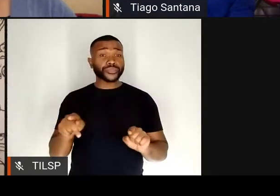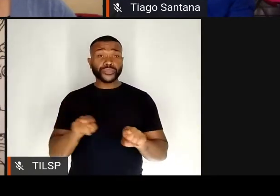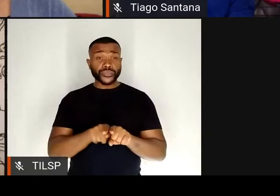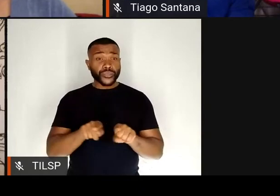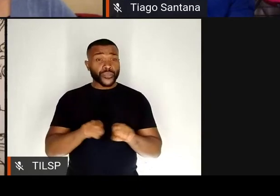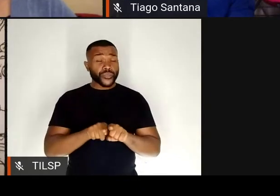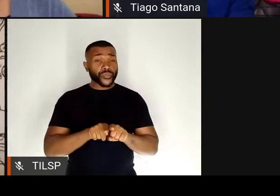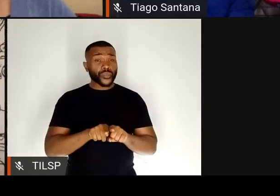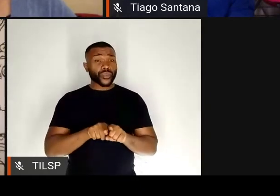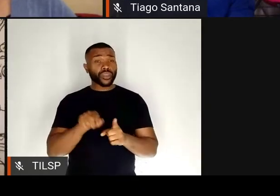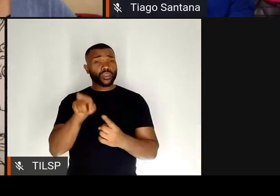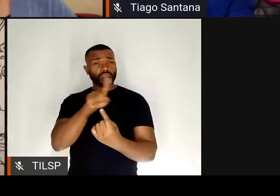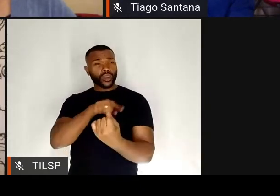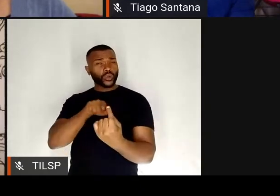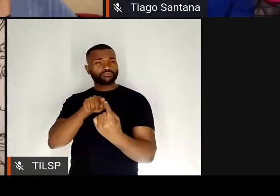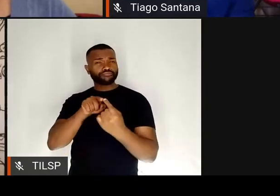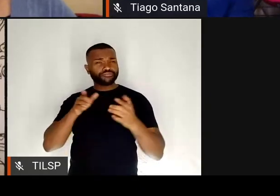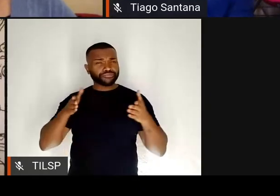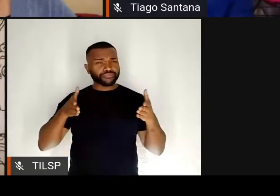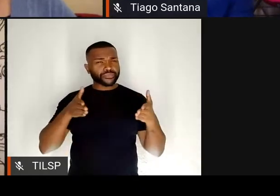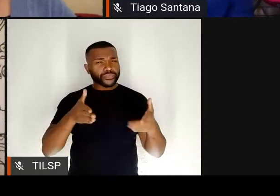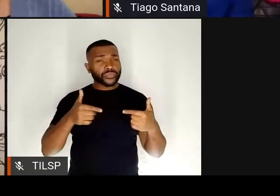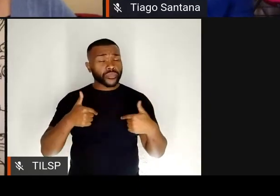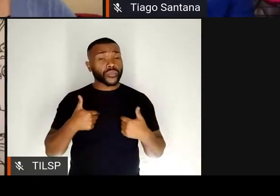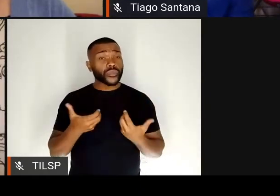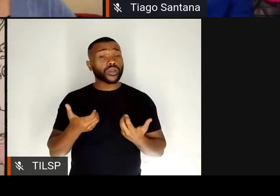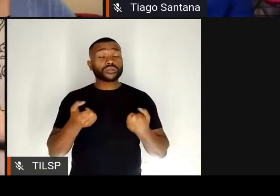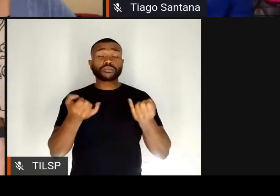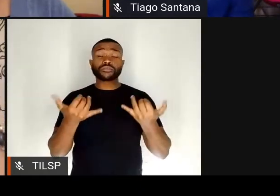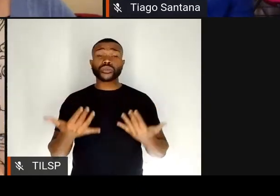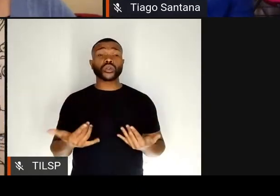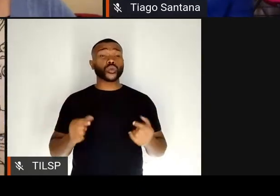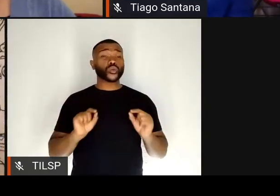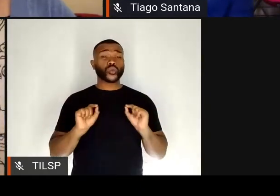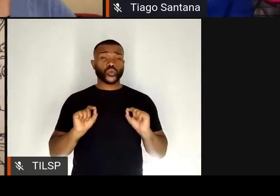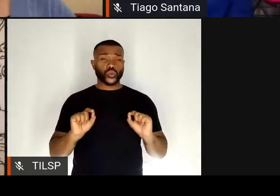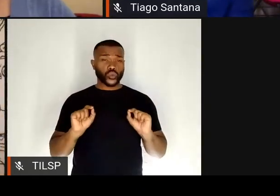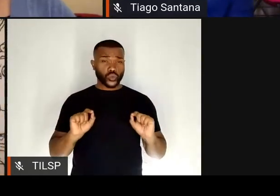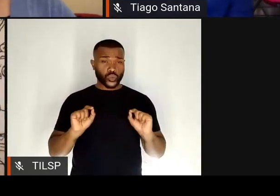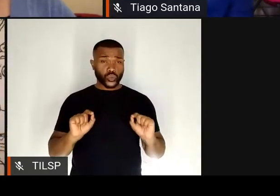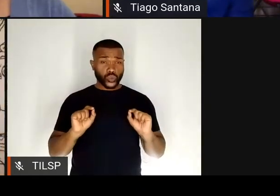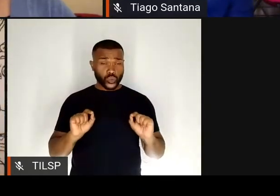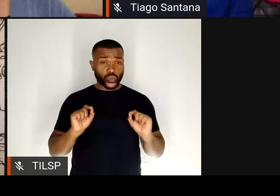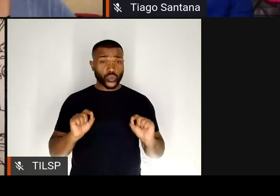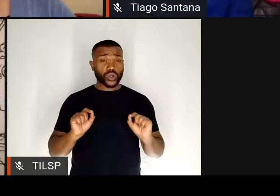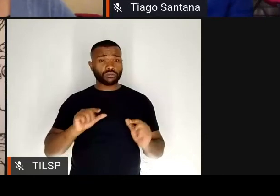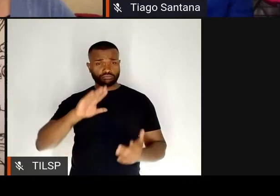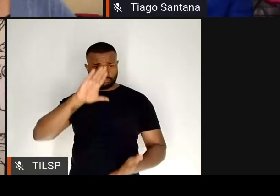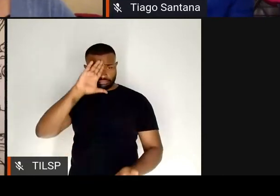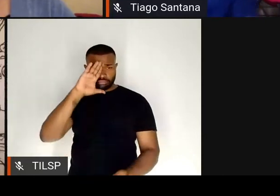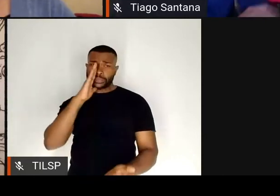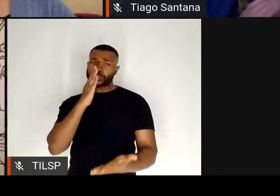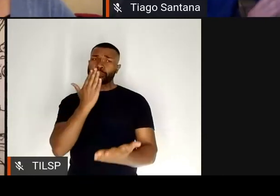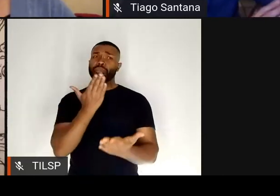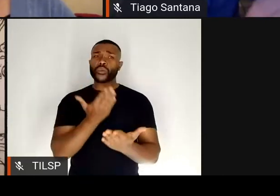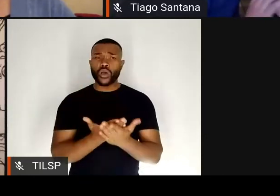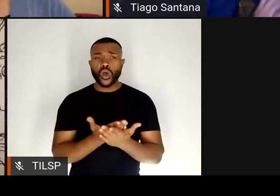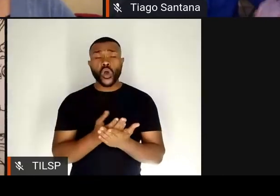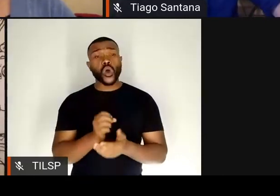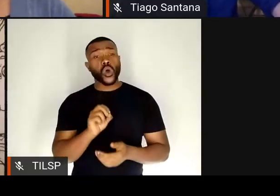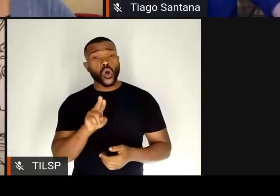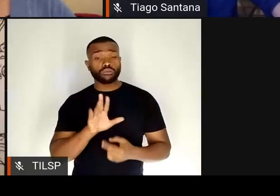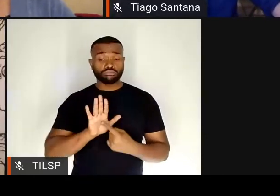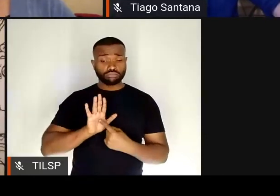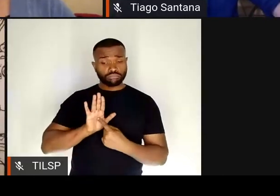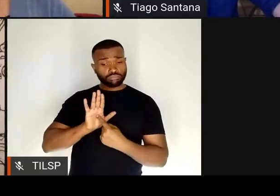certa objetividade. Quer dizer, o que eu quero dizer com isso é que é um acreditar, ou pelo menos um verbalizar,